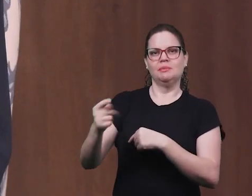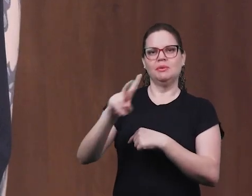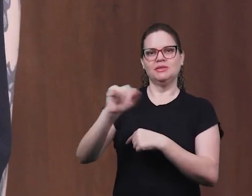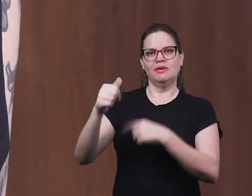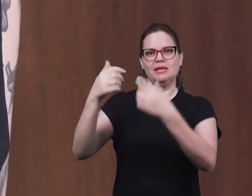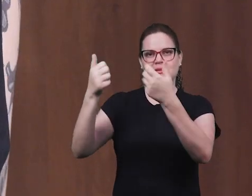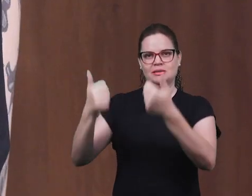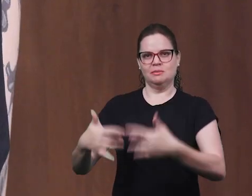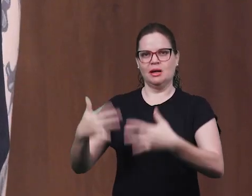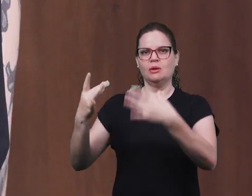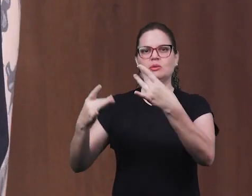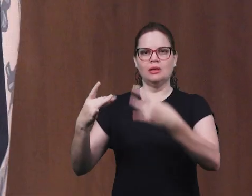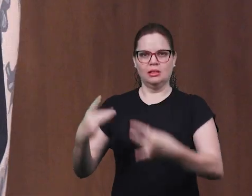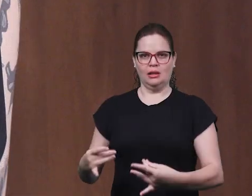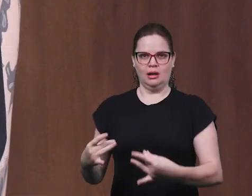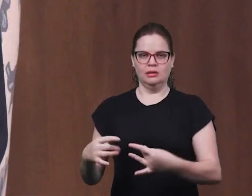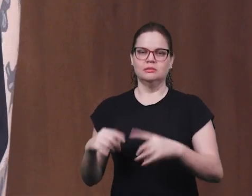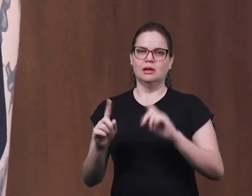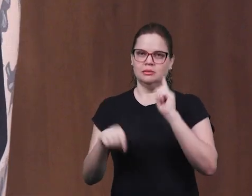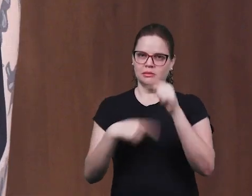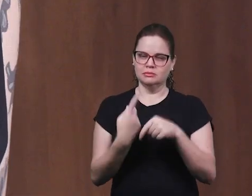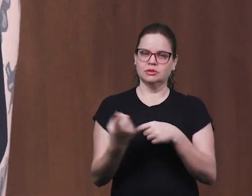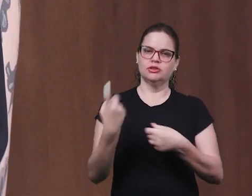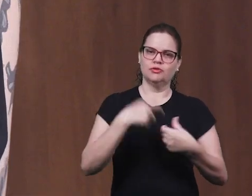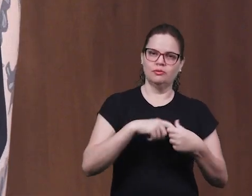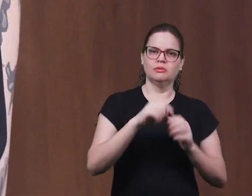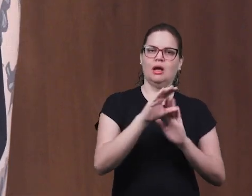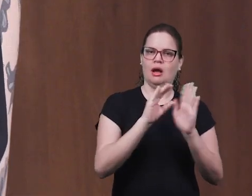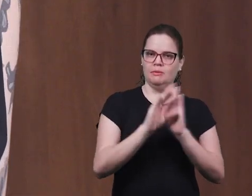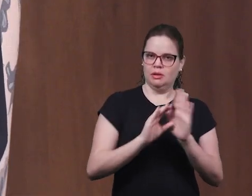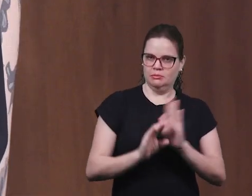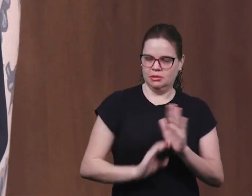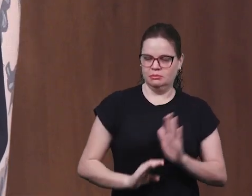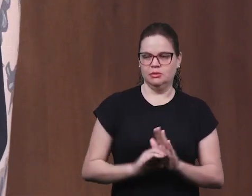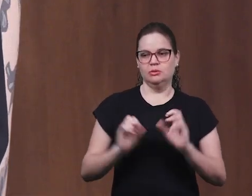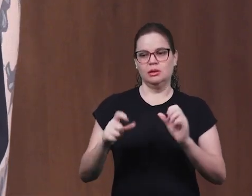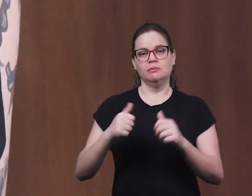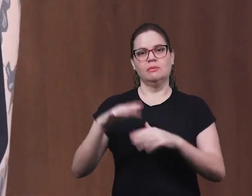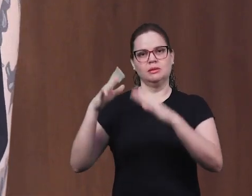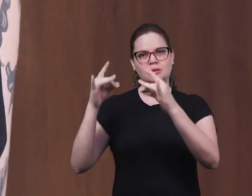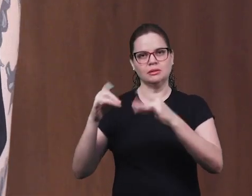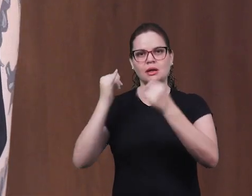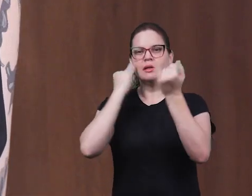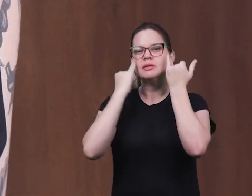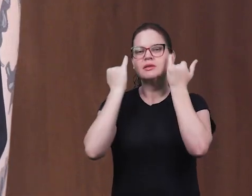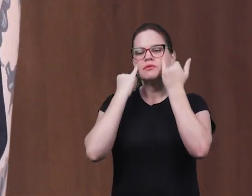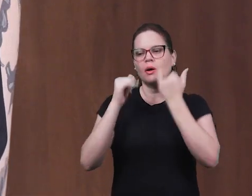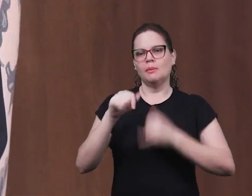mais detalhadamente. Nós vamos acrescentar mais detalhes nisso, mais informações sobre isso.